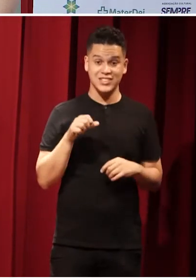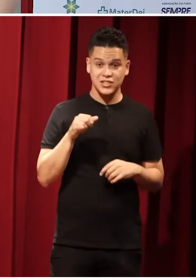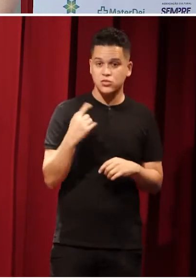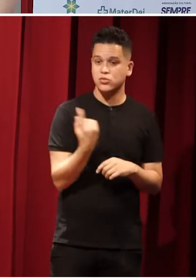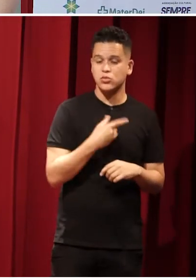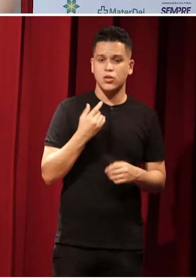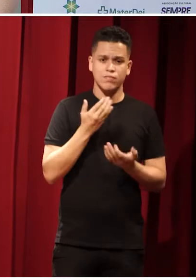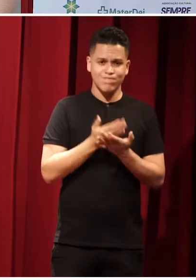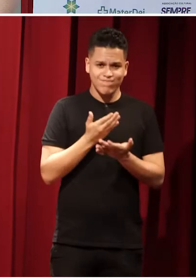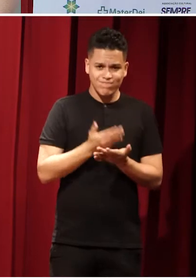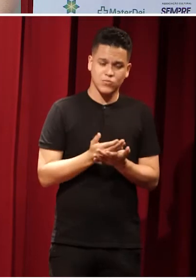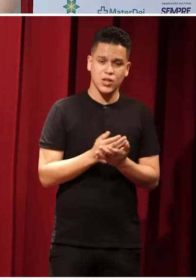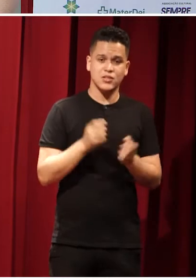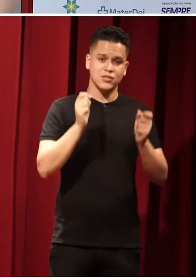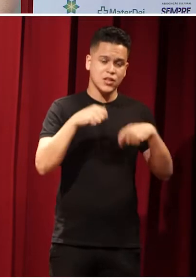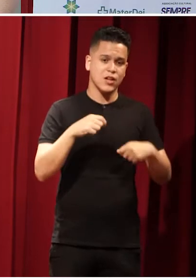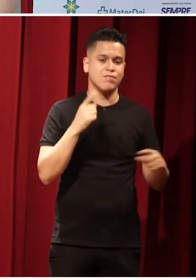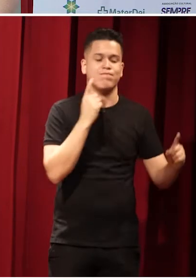continente não será